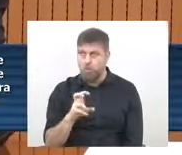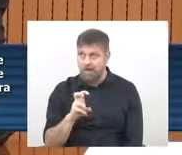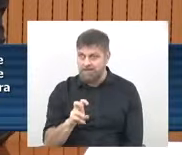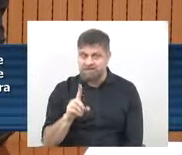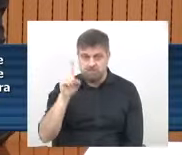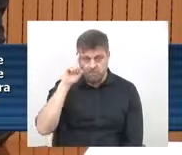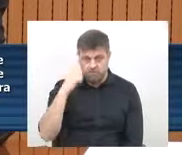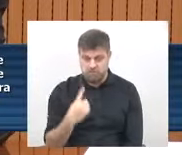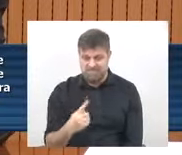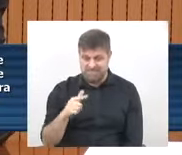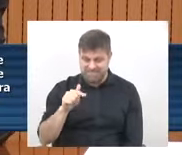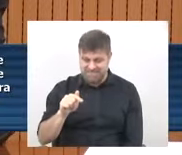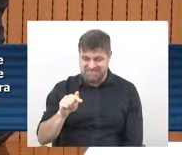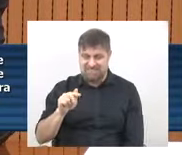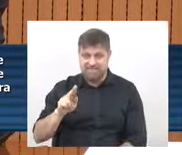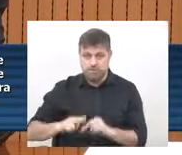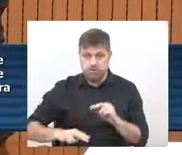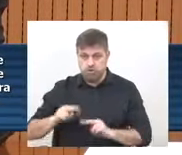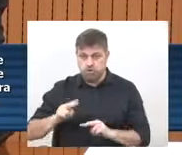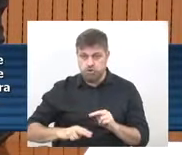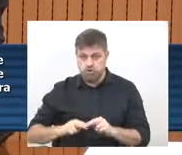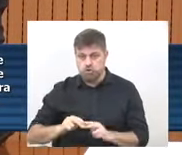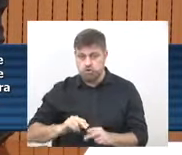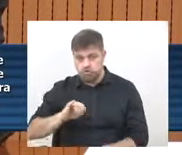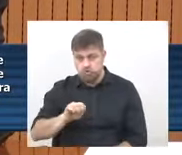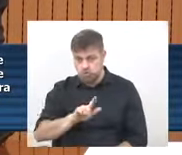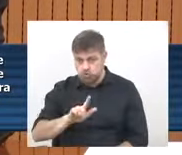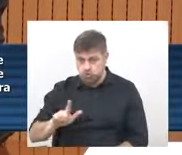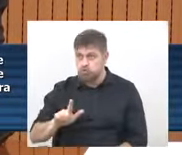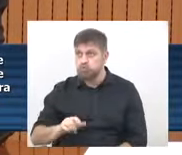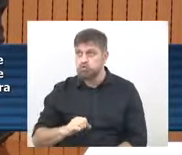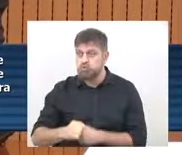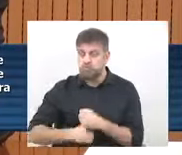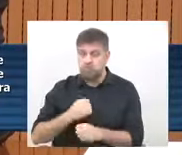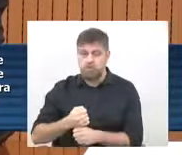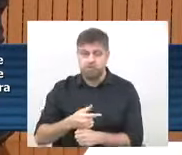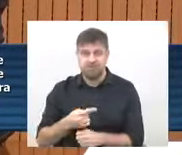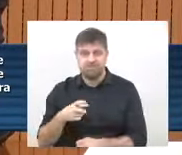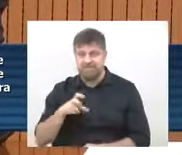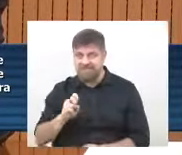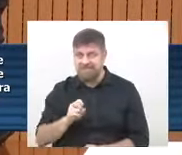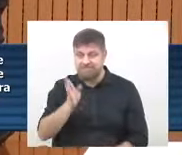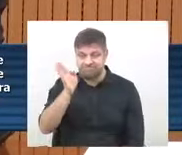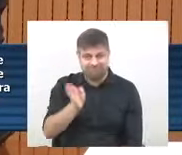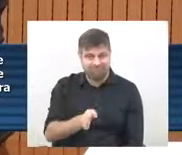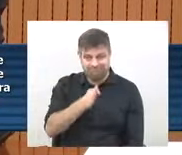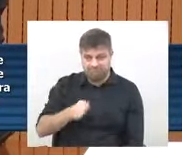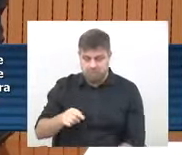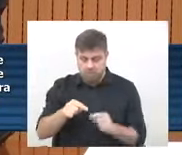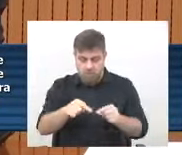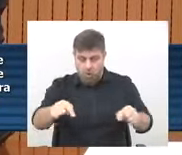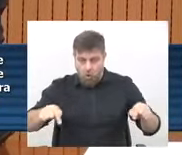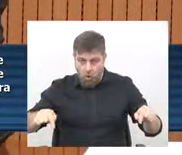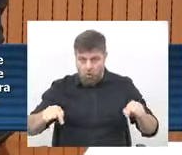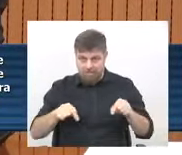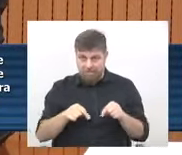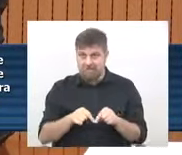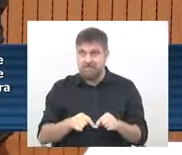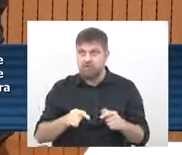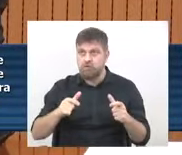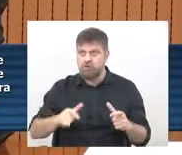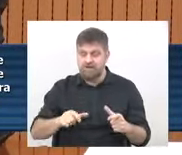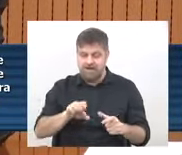15.045, 17 de julho de 2015, que desincorpora da parte da praça localizada no loteamento